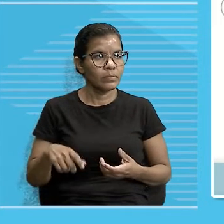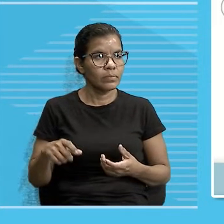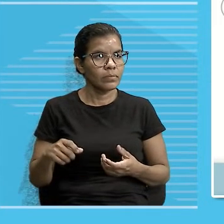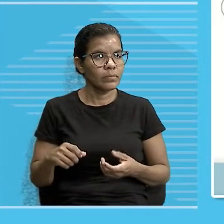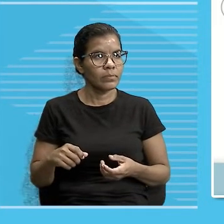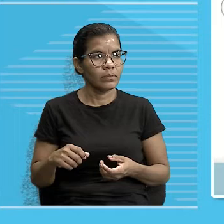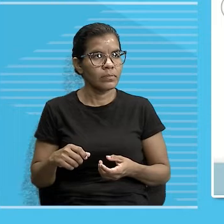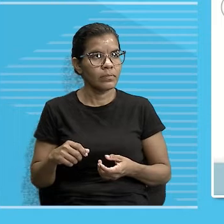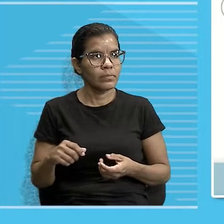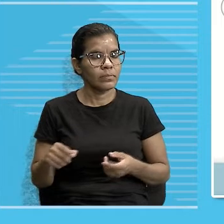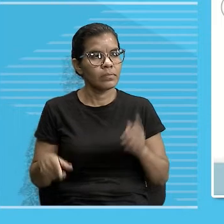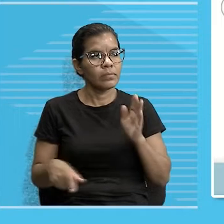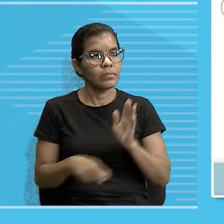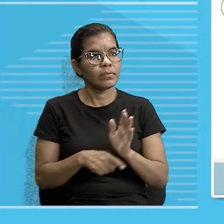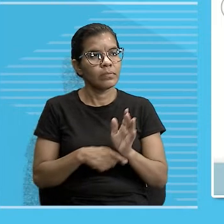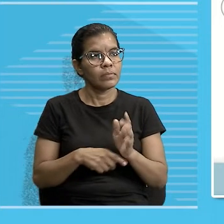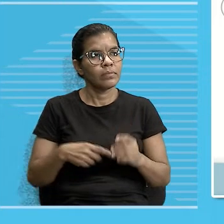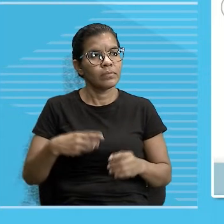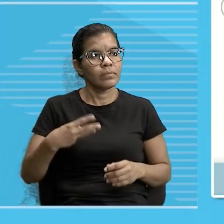TF.